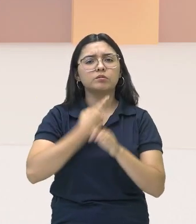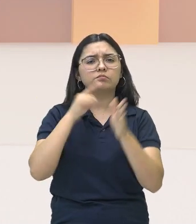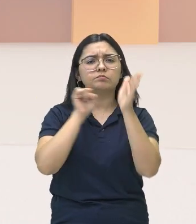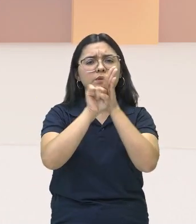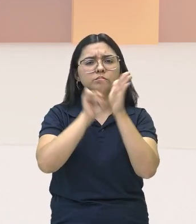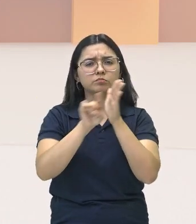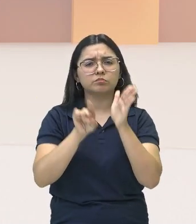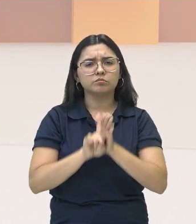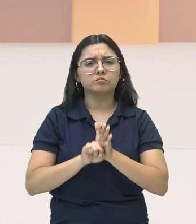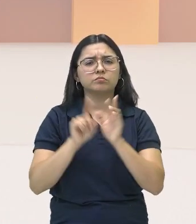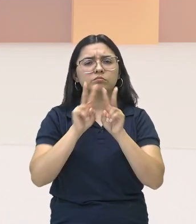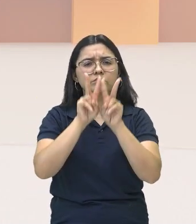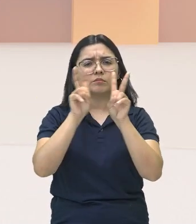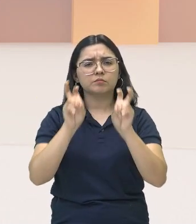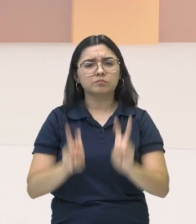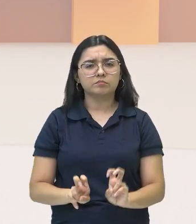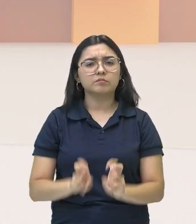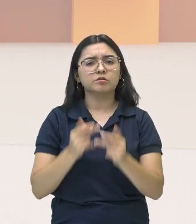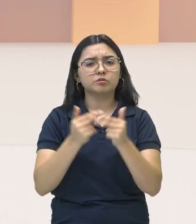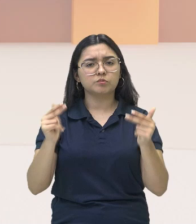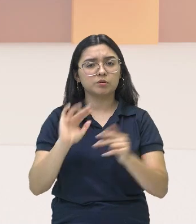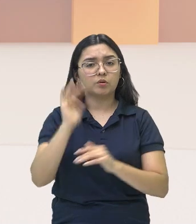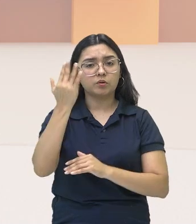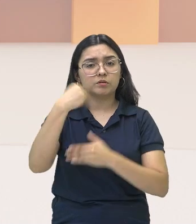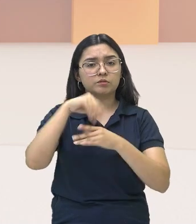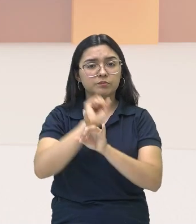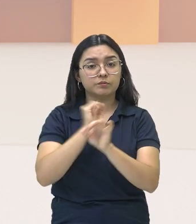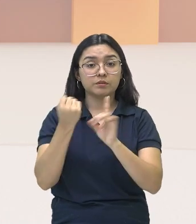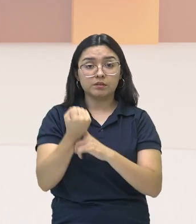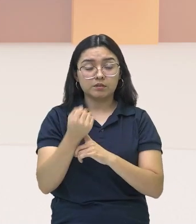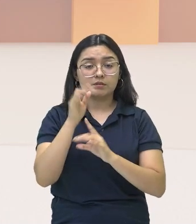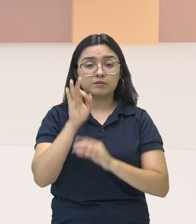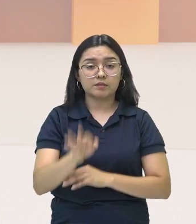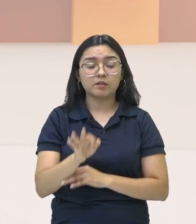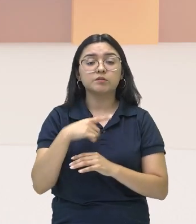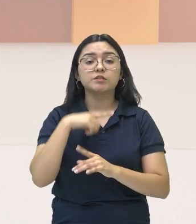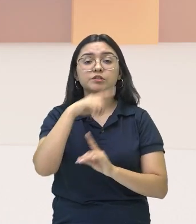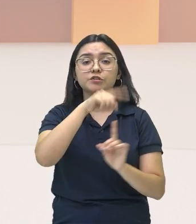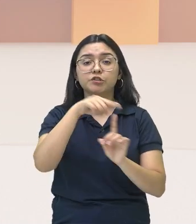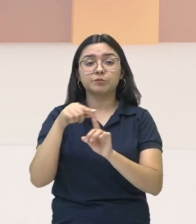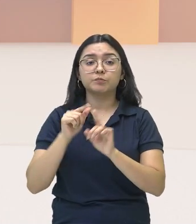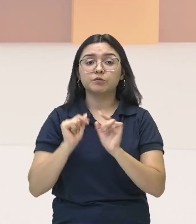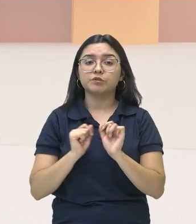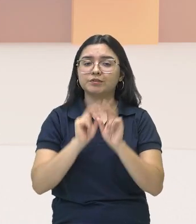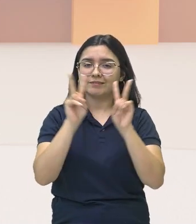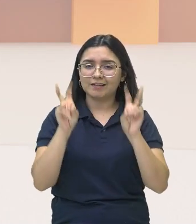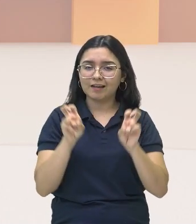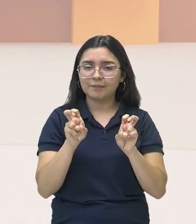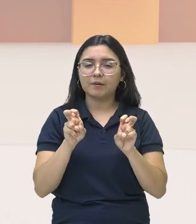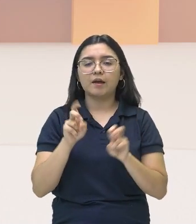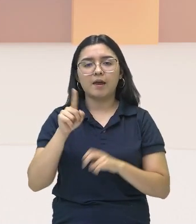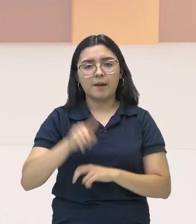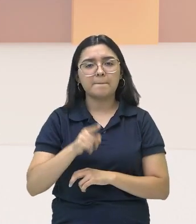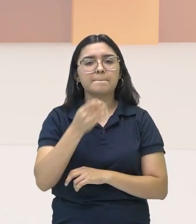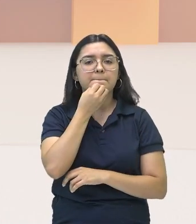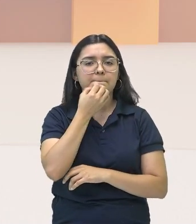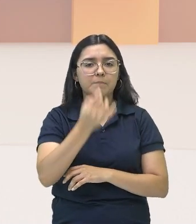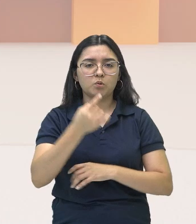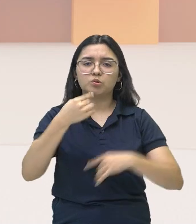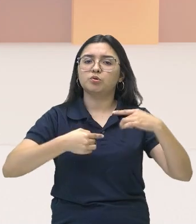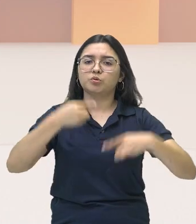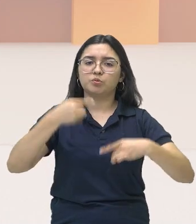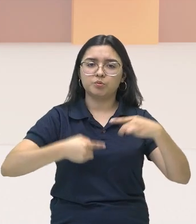questionarmos sobre essas coisas que acontecem, tá bom? Sobre esse tipo de assunto aqui, é bom discutir isso na